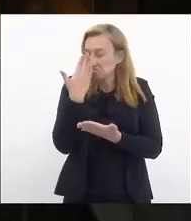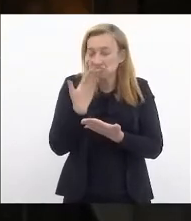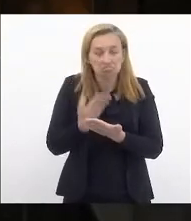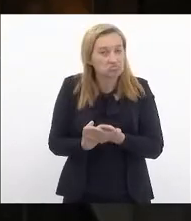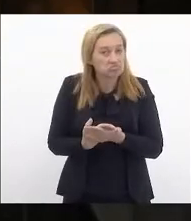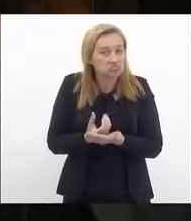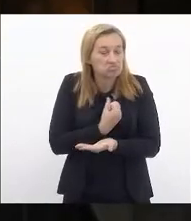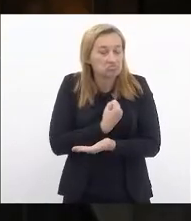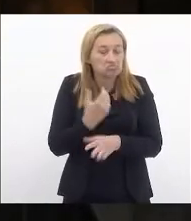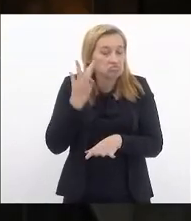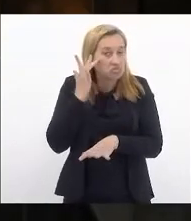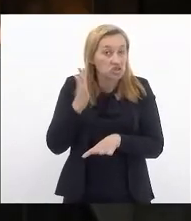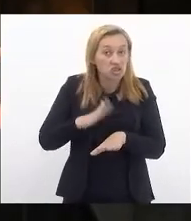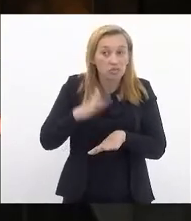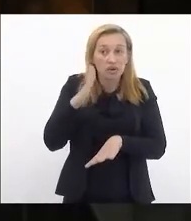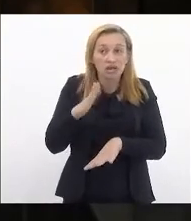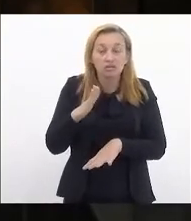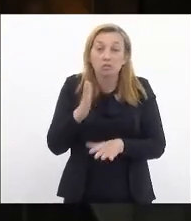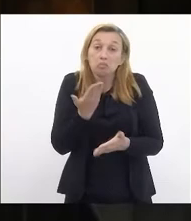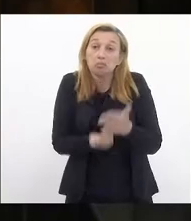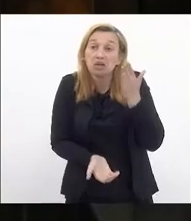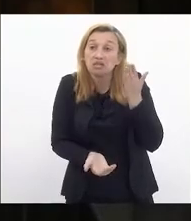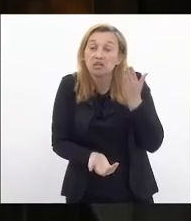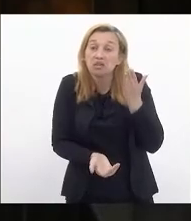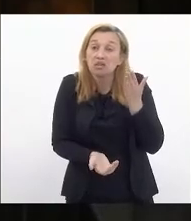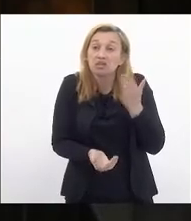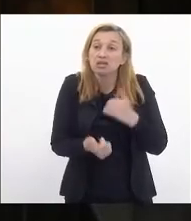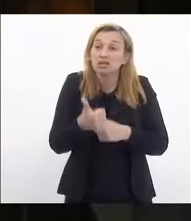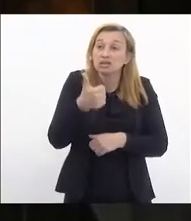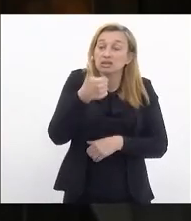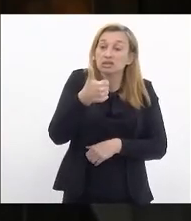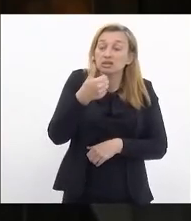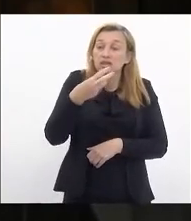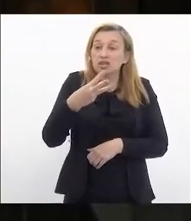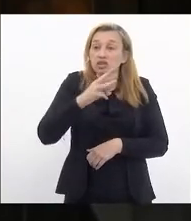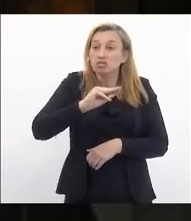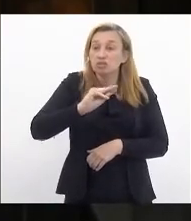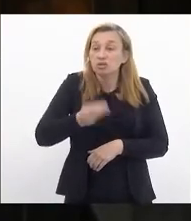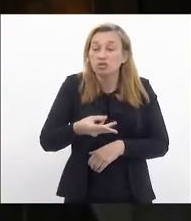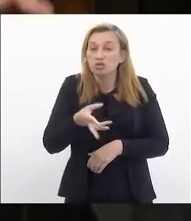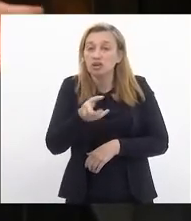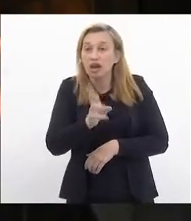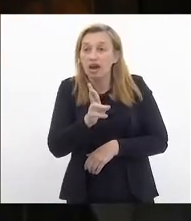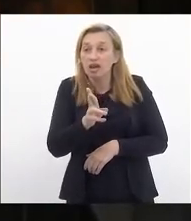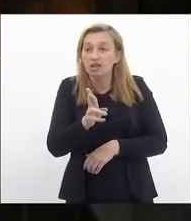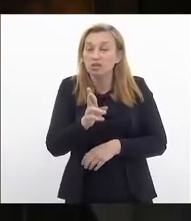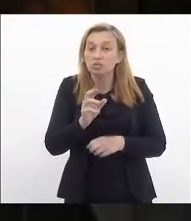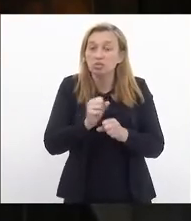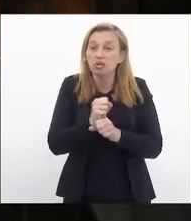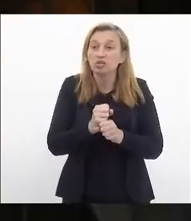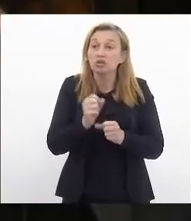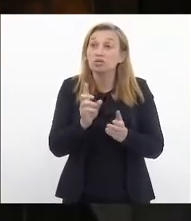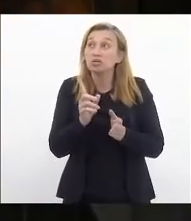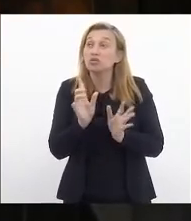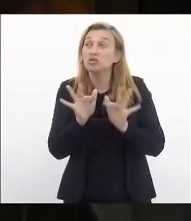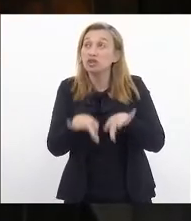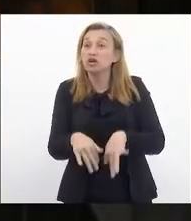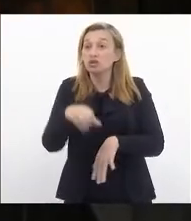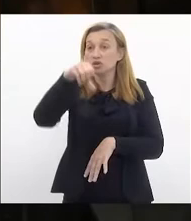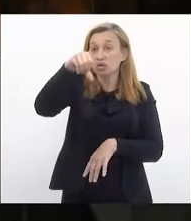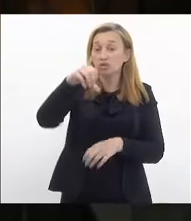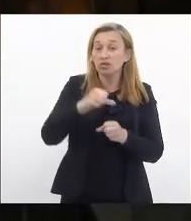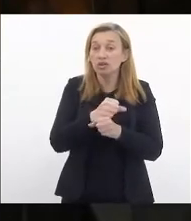acho que é maior nós vamos perder 3 bilhões de reais por ano no final de nove anos a valor